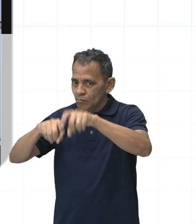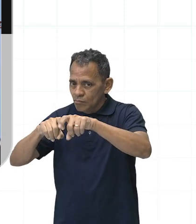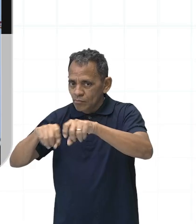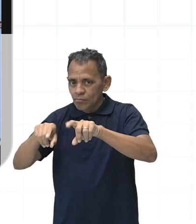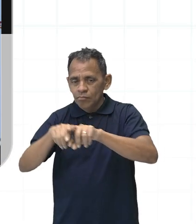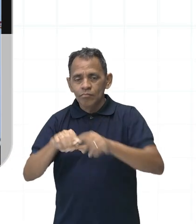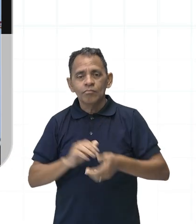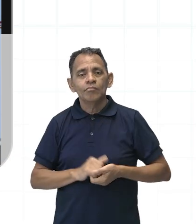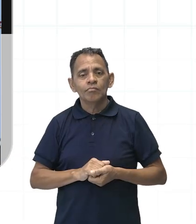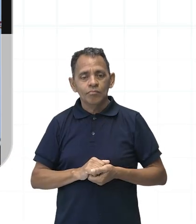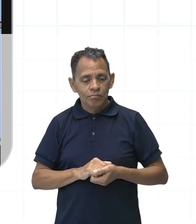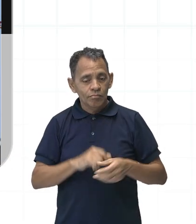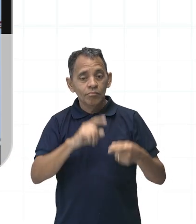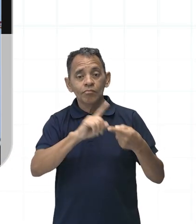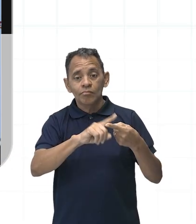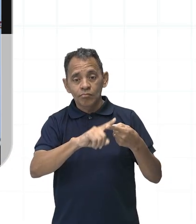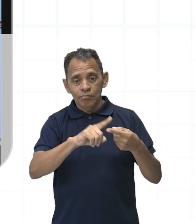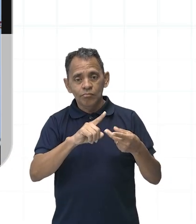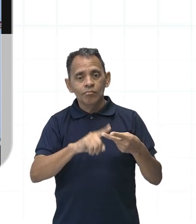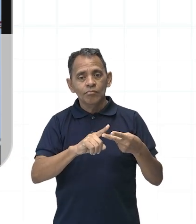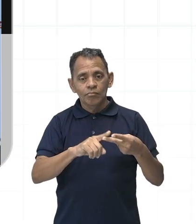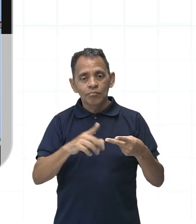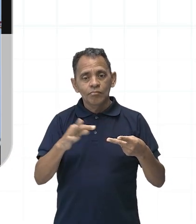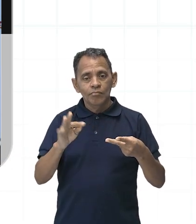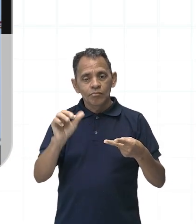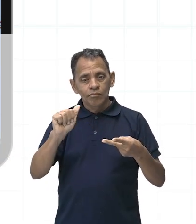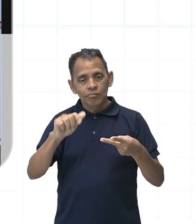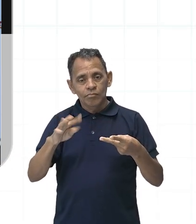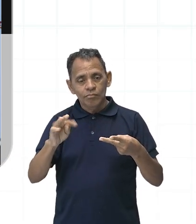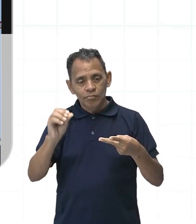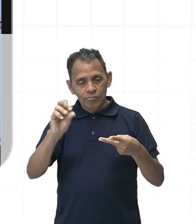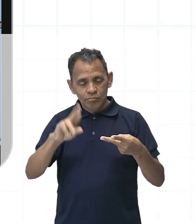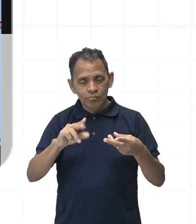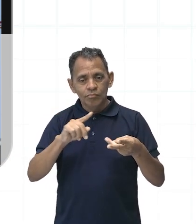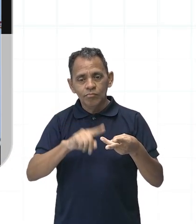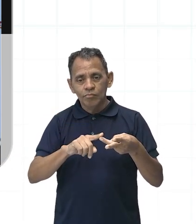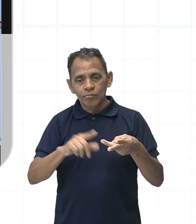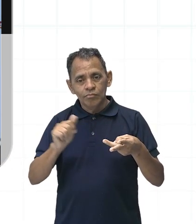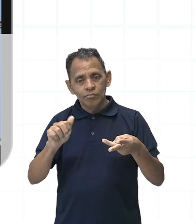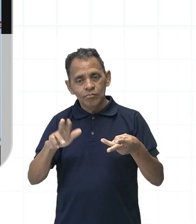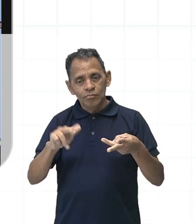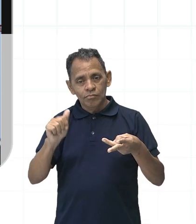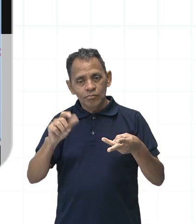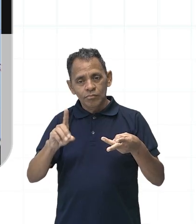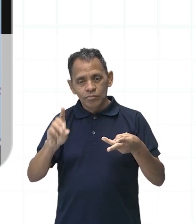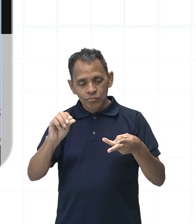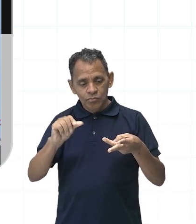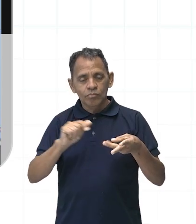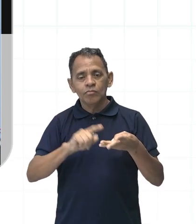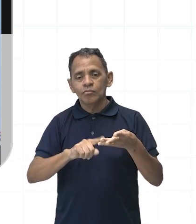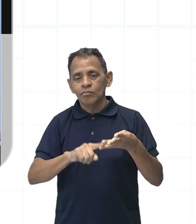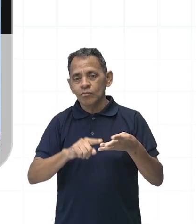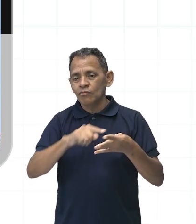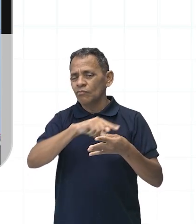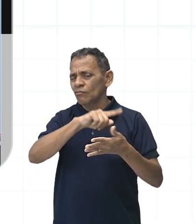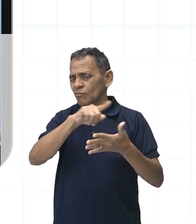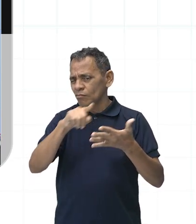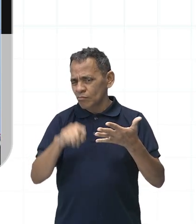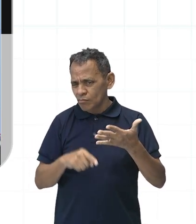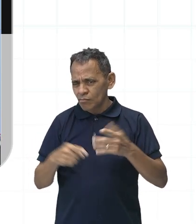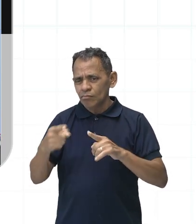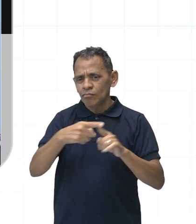a ceifeira, né, o trator, o arado, a semeadura. Então, a gente observa diferentes tipos